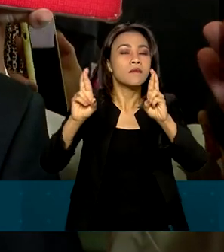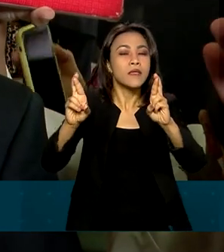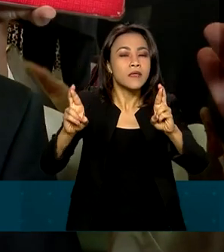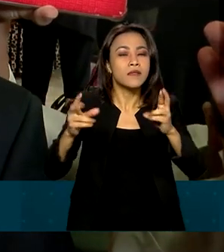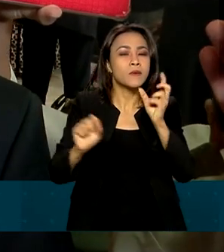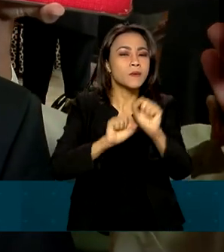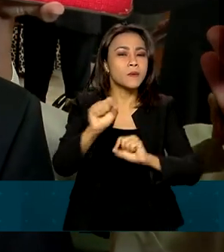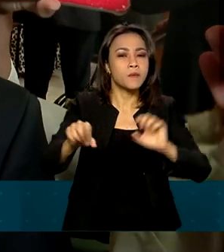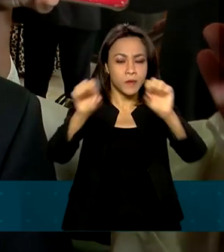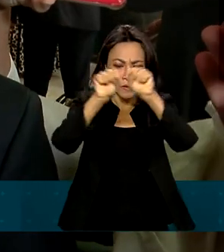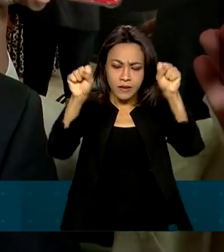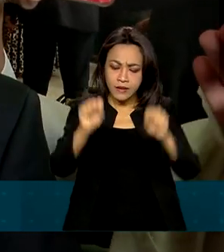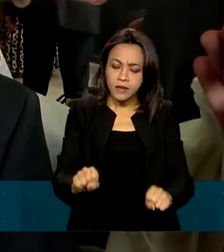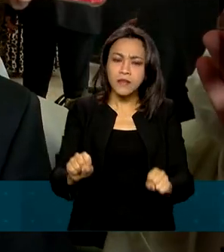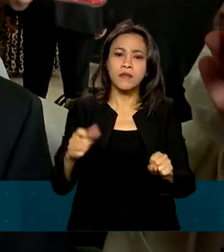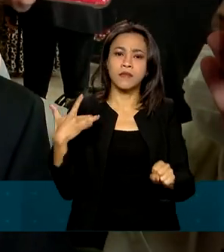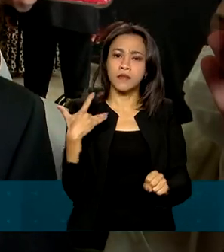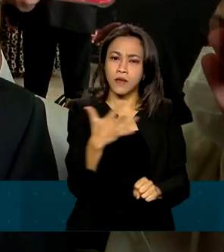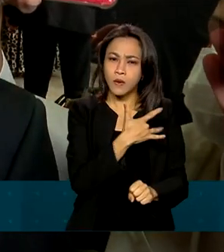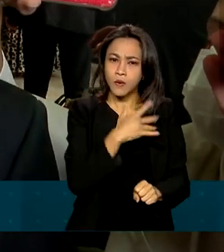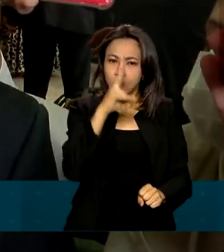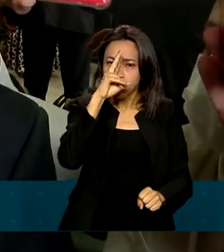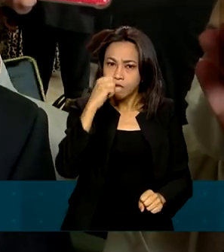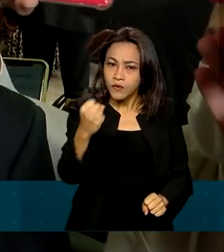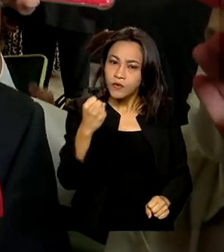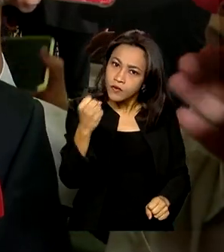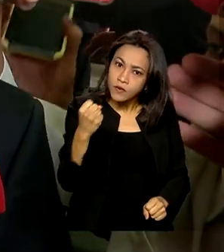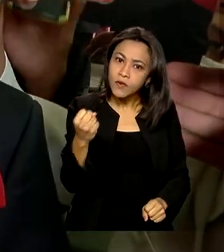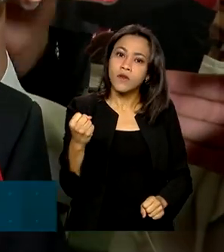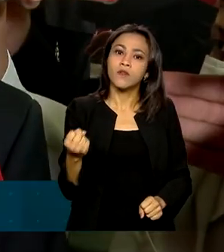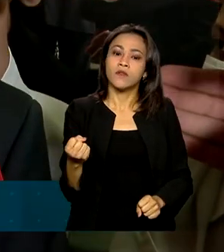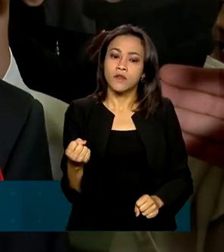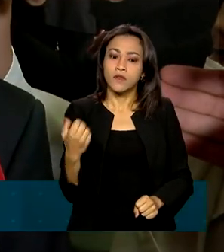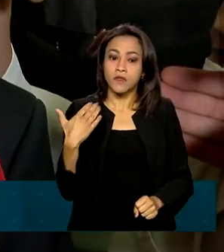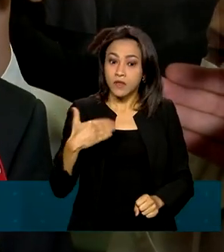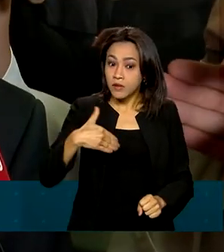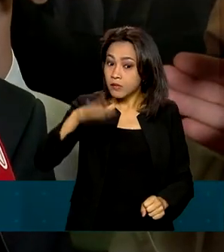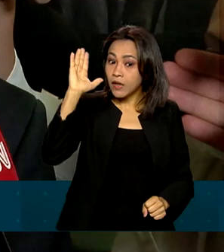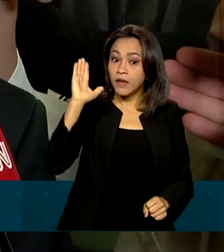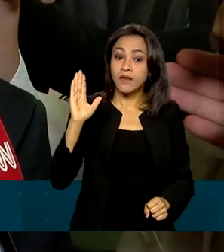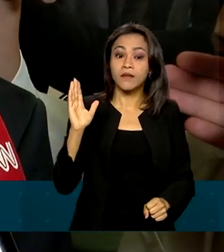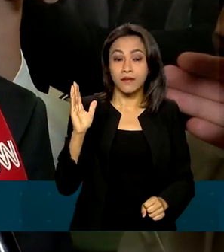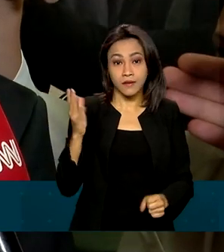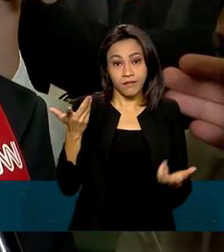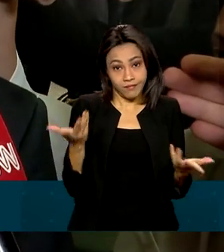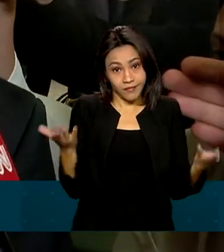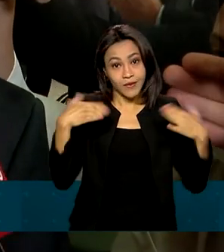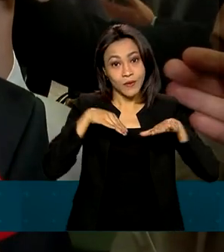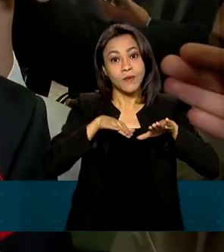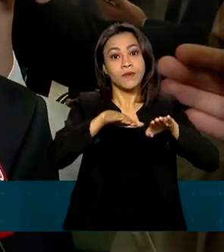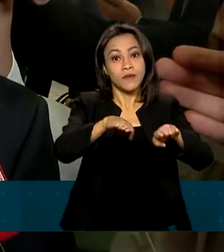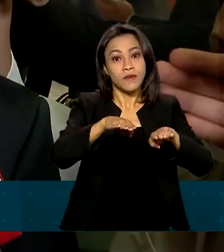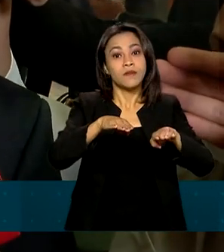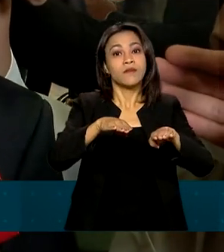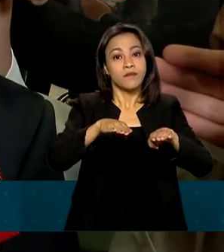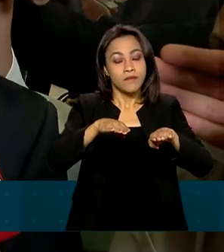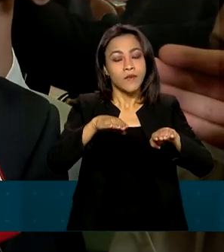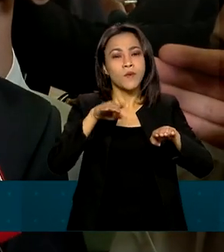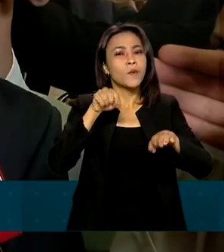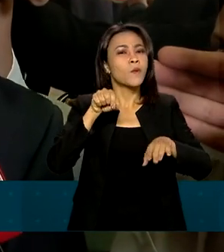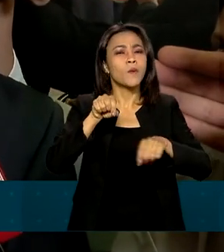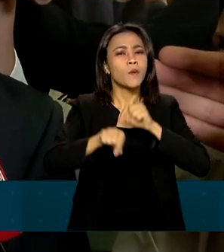saúde mais forte mas é eficiente e mais inclusivo com a